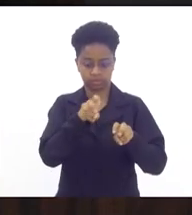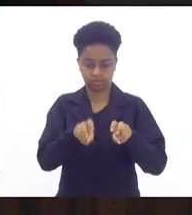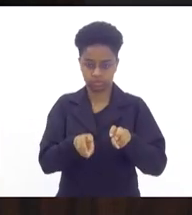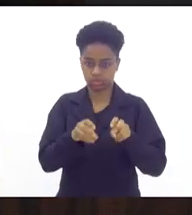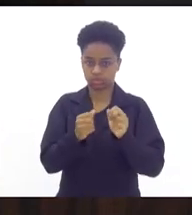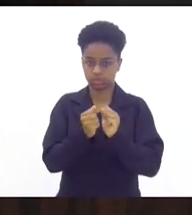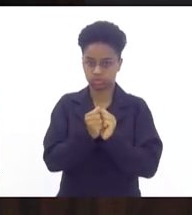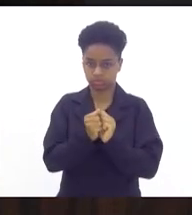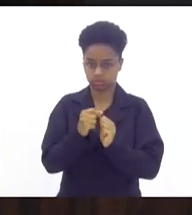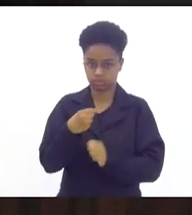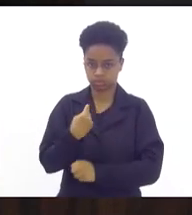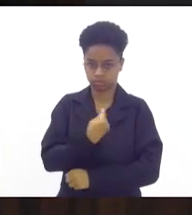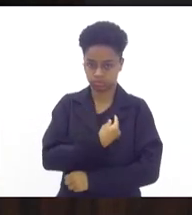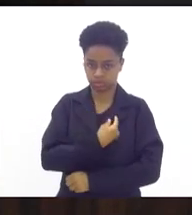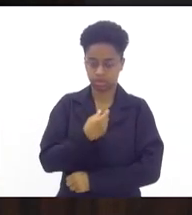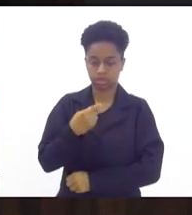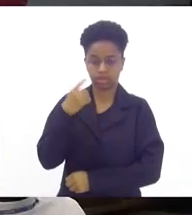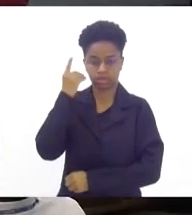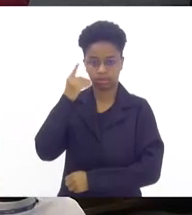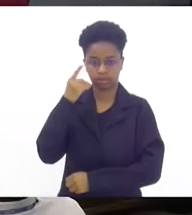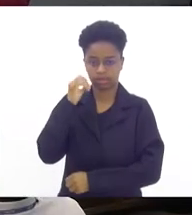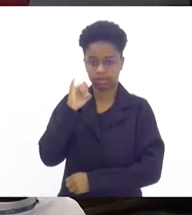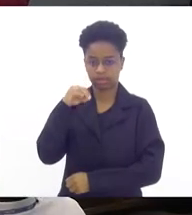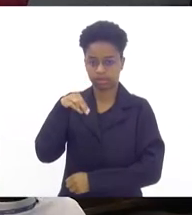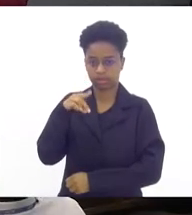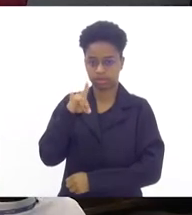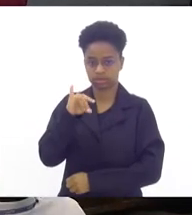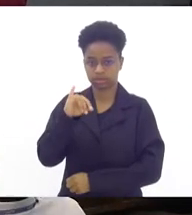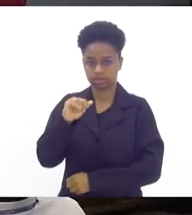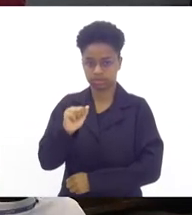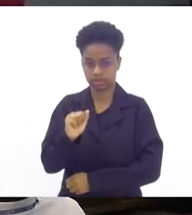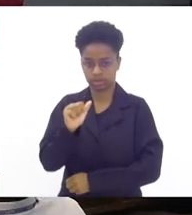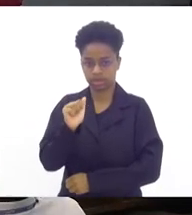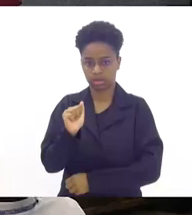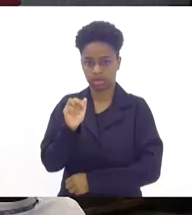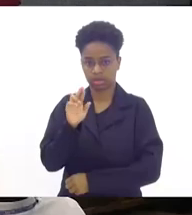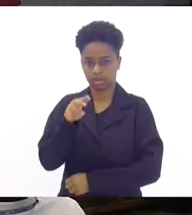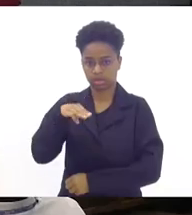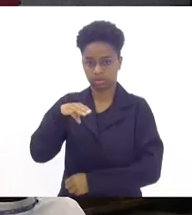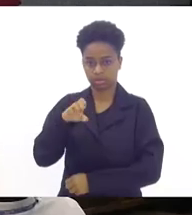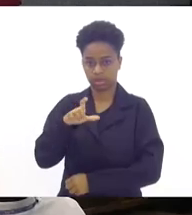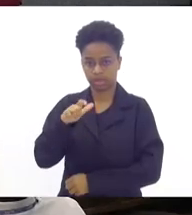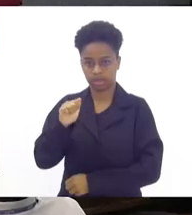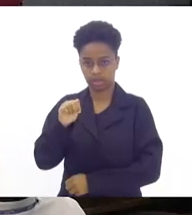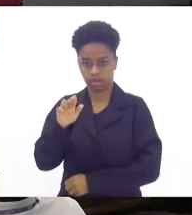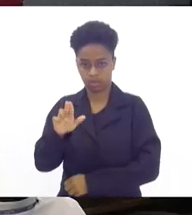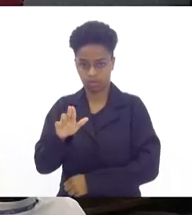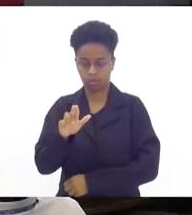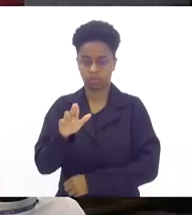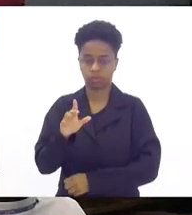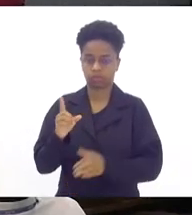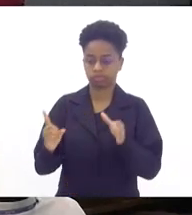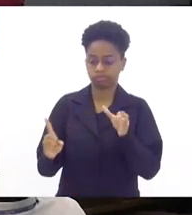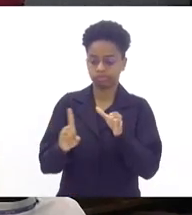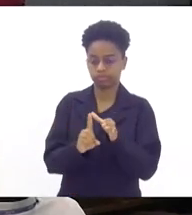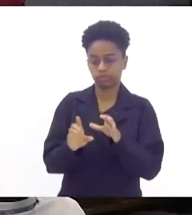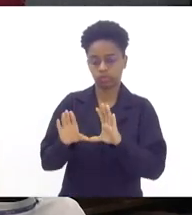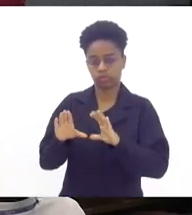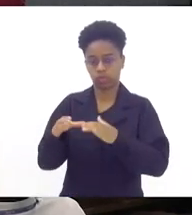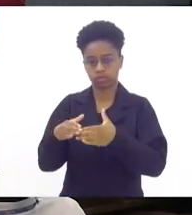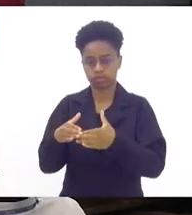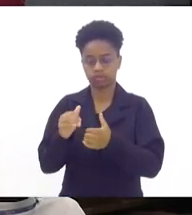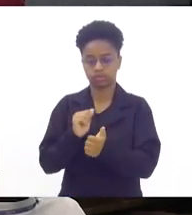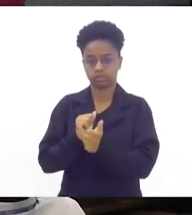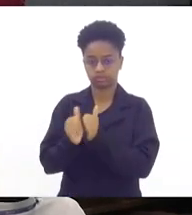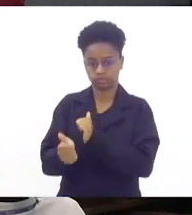deputada índia Arnaldo que é membro da comissão de esporte